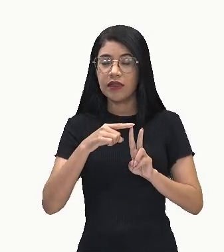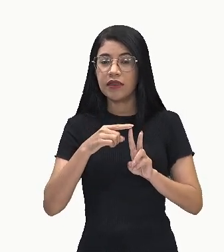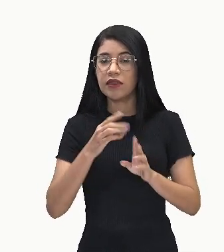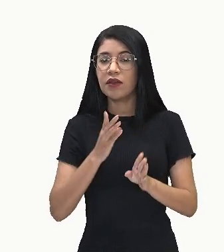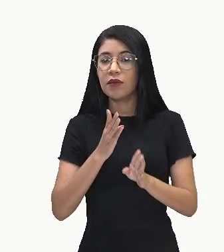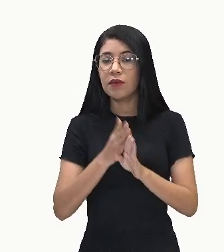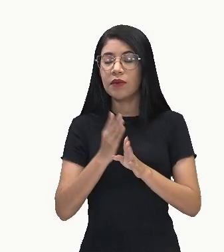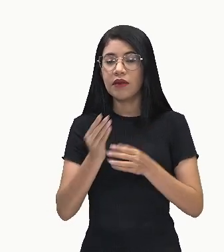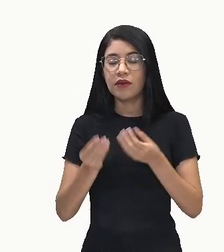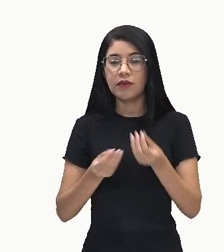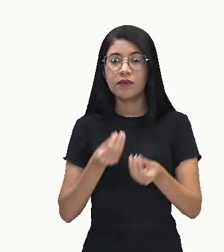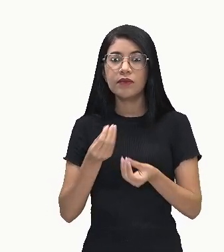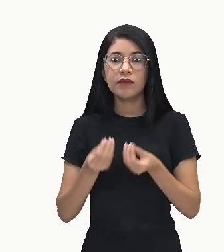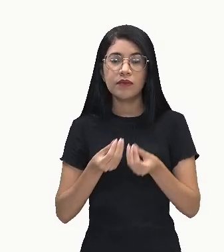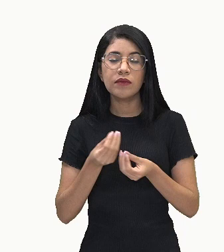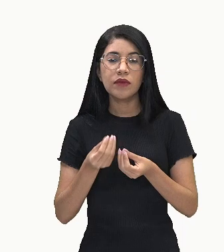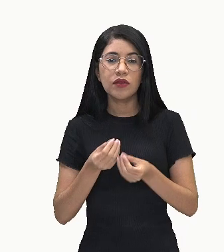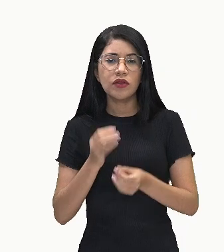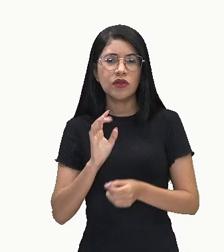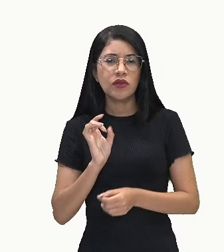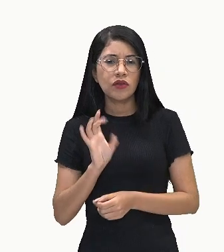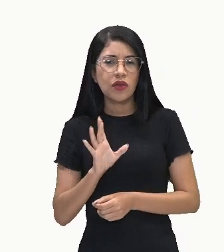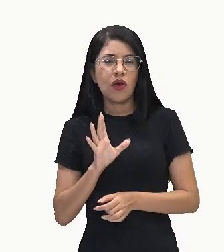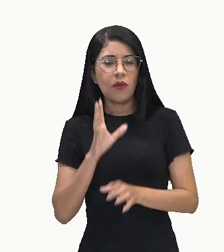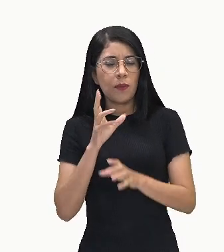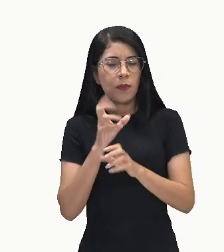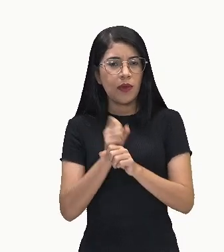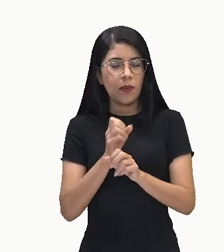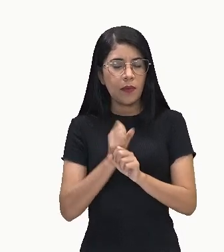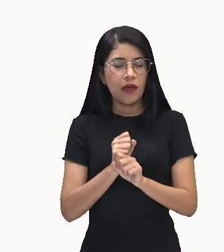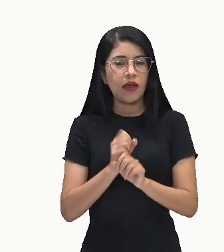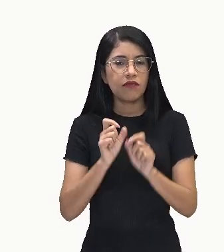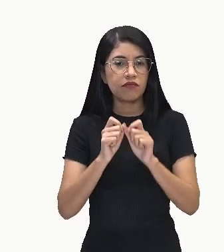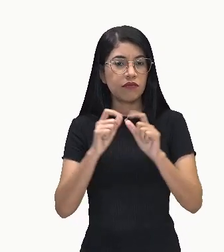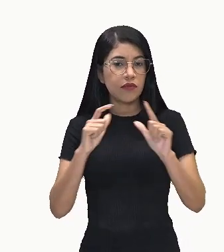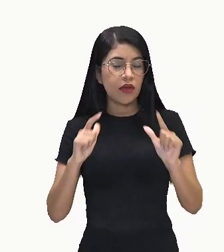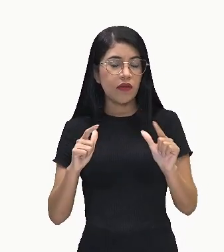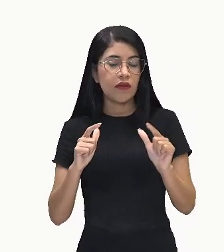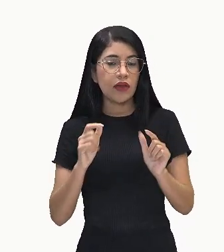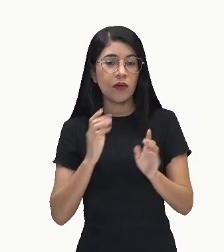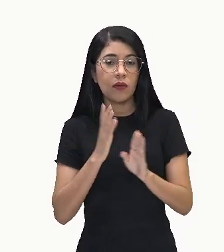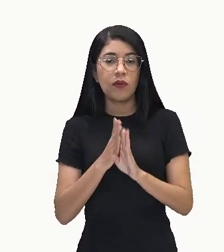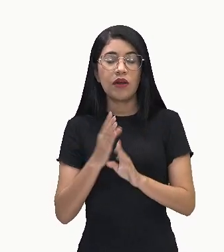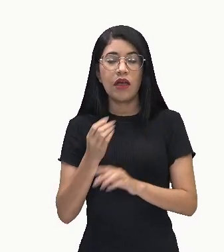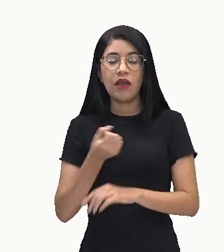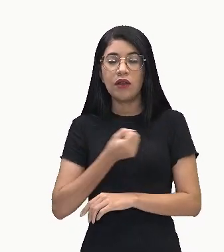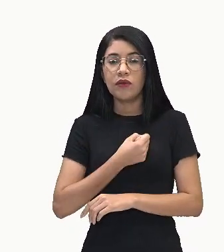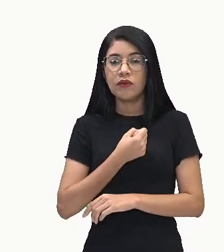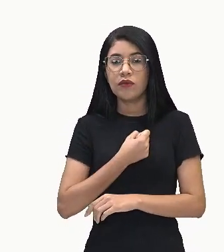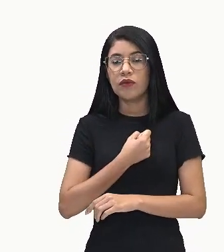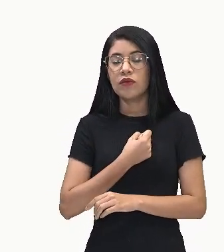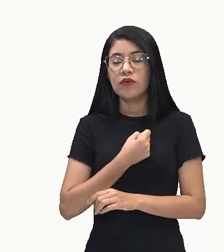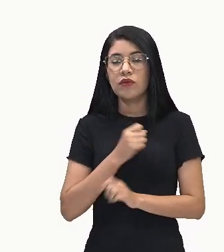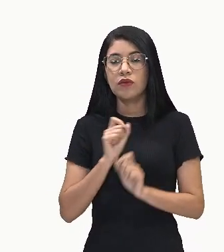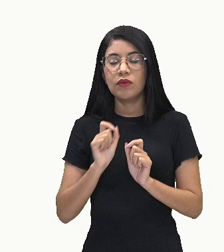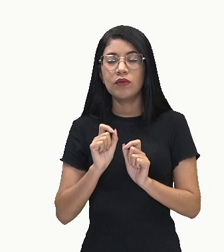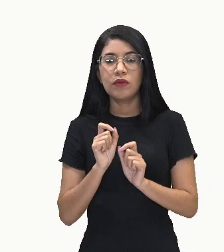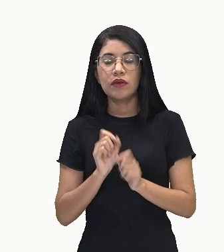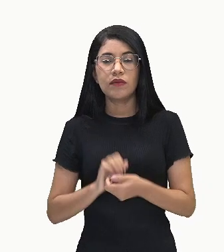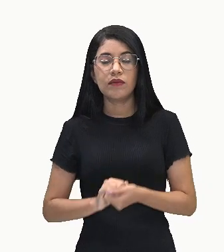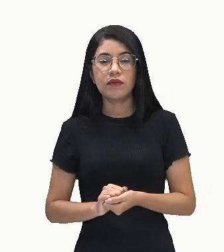obtidas ao se resolver a equação sejam números, né, necessariamente